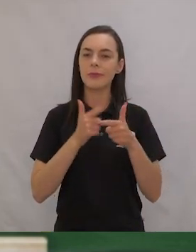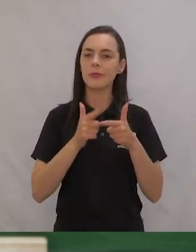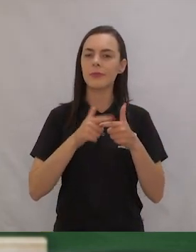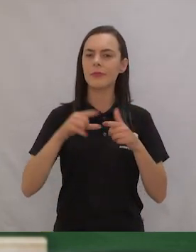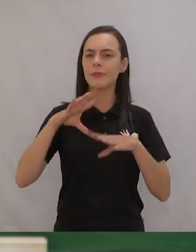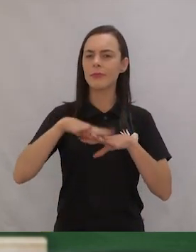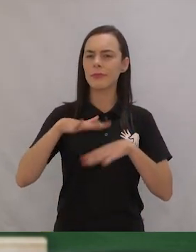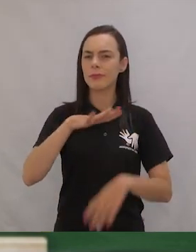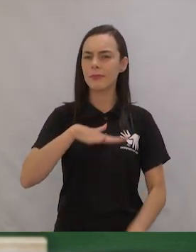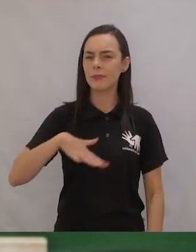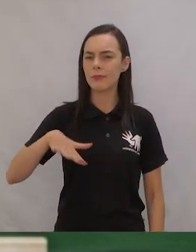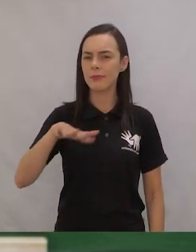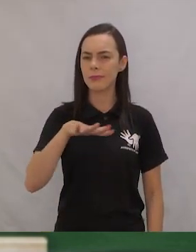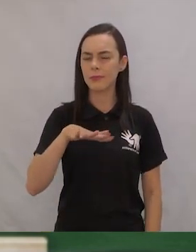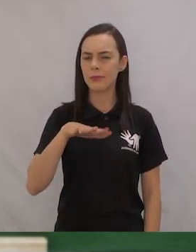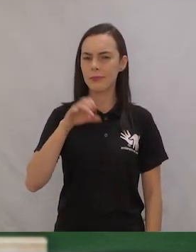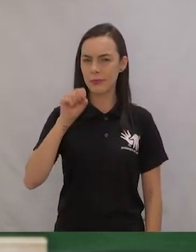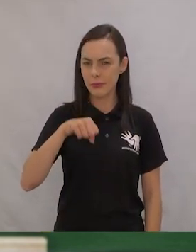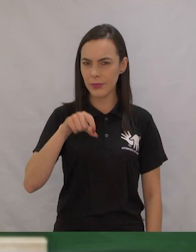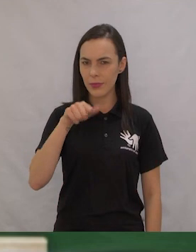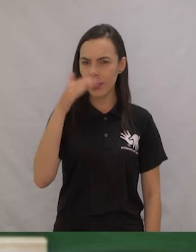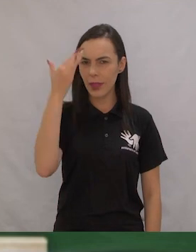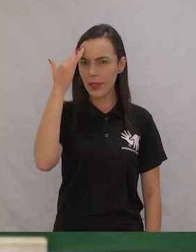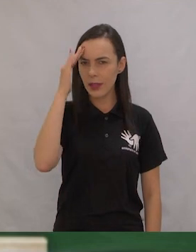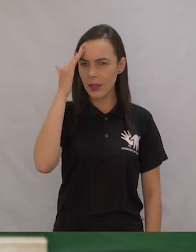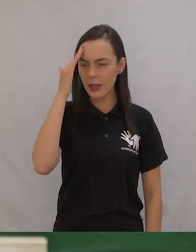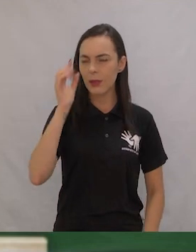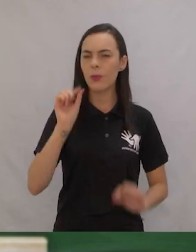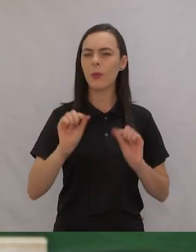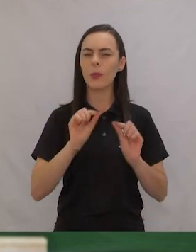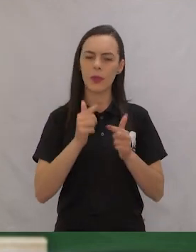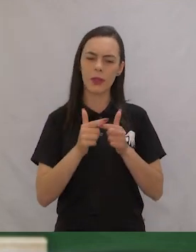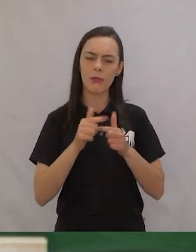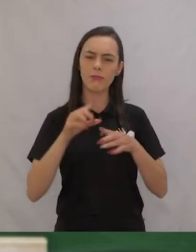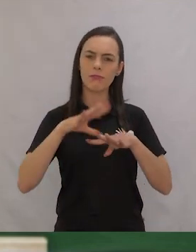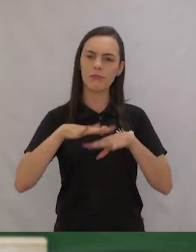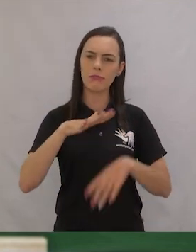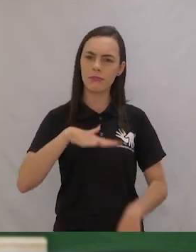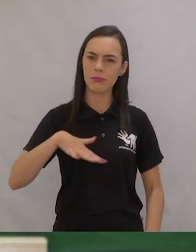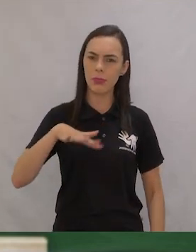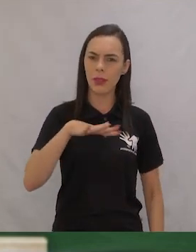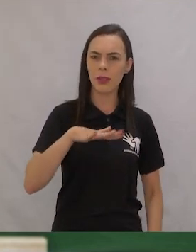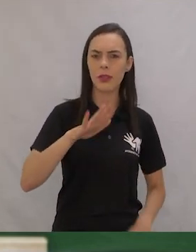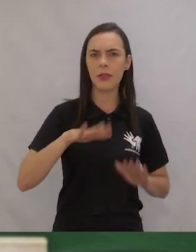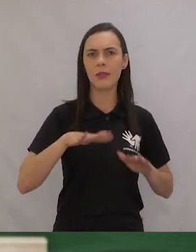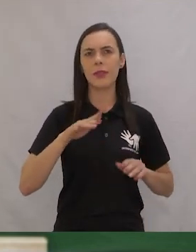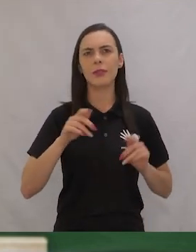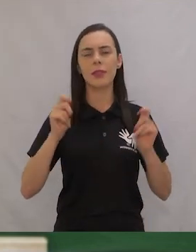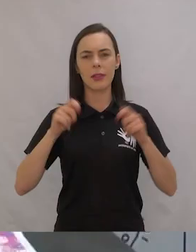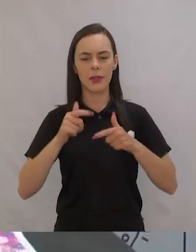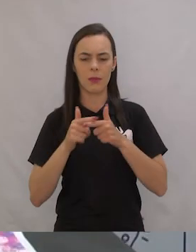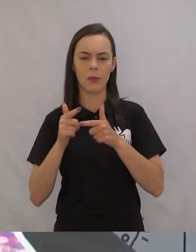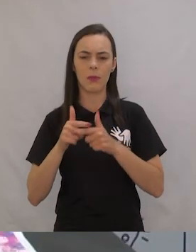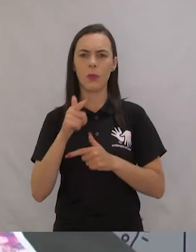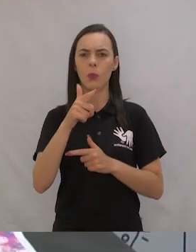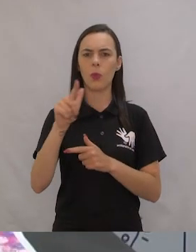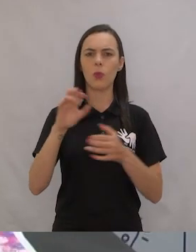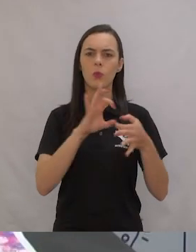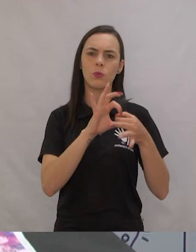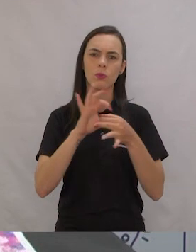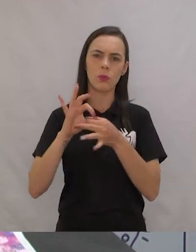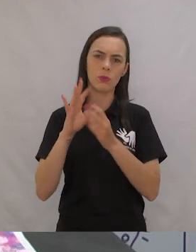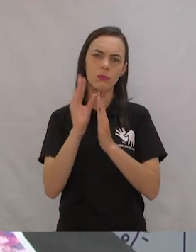Situações, problemas. Compreendemos o que é uma situação, problema? Que não só na matemática, mas podemos usar